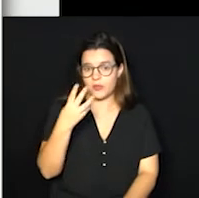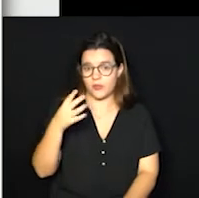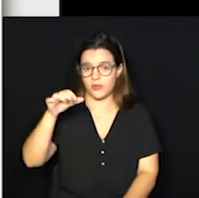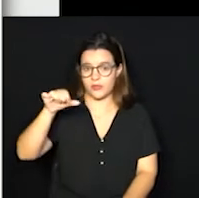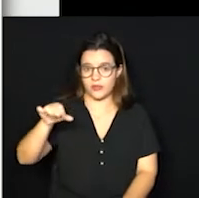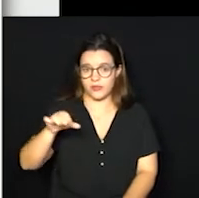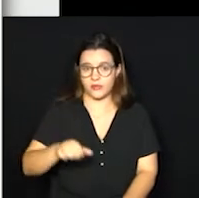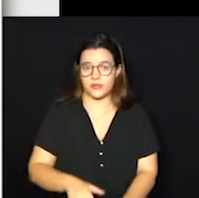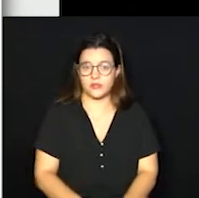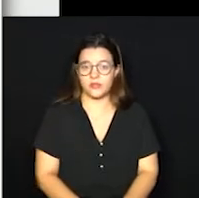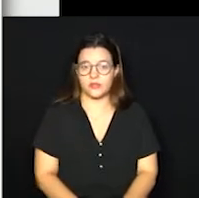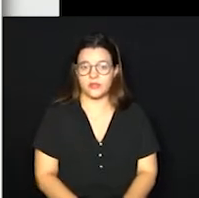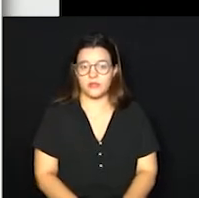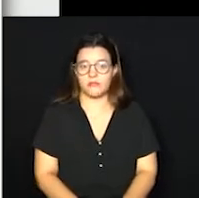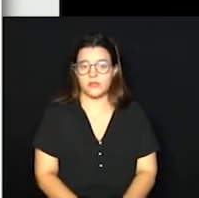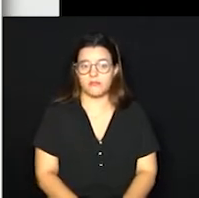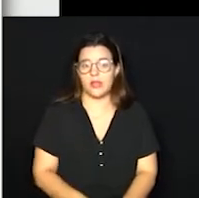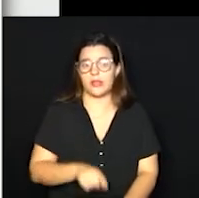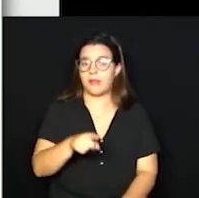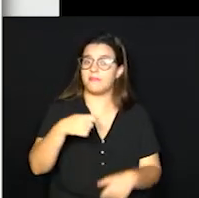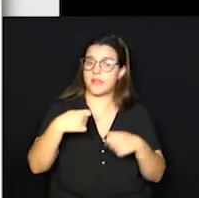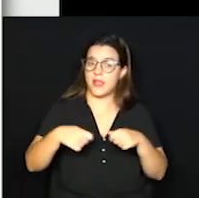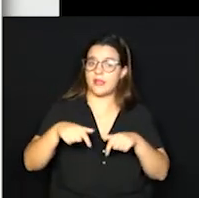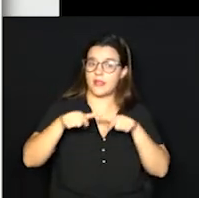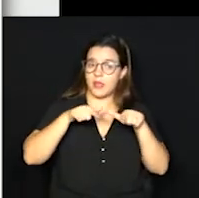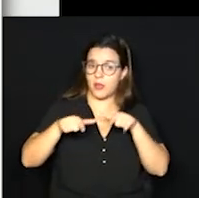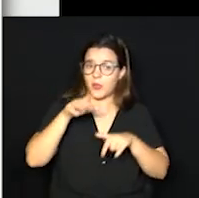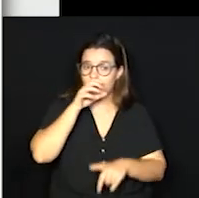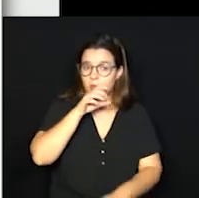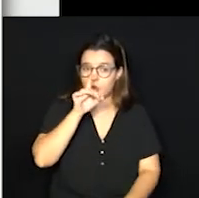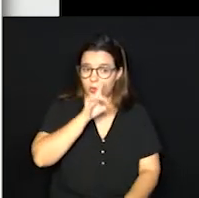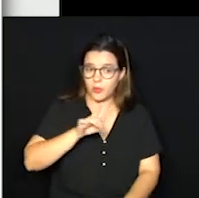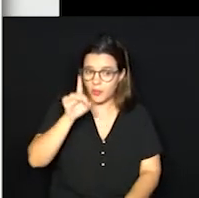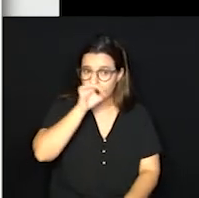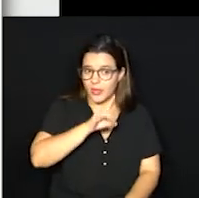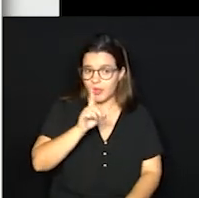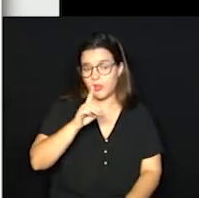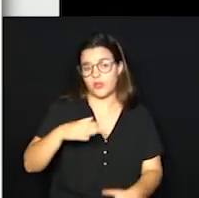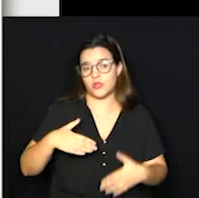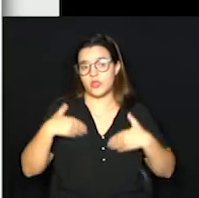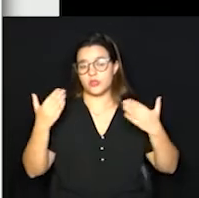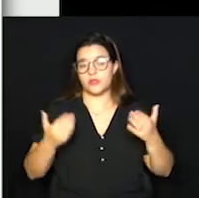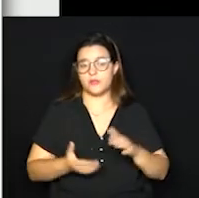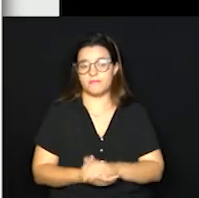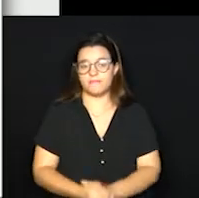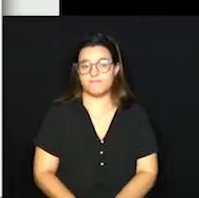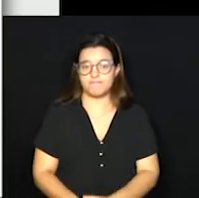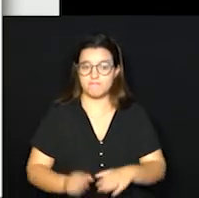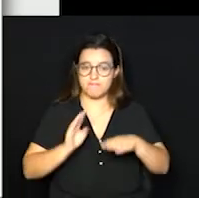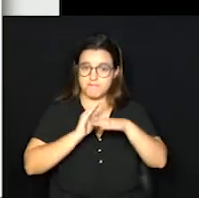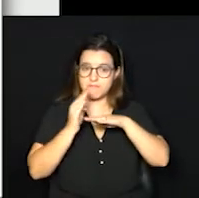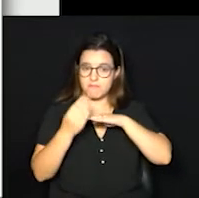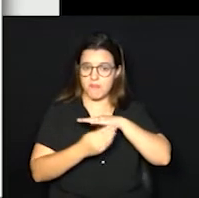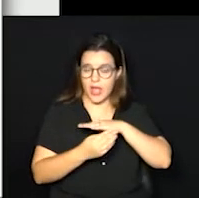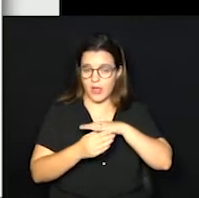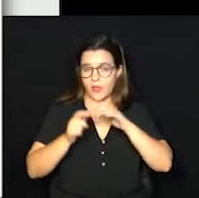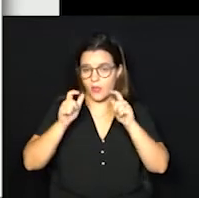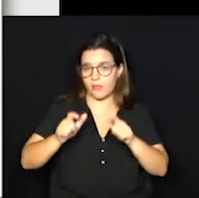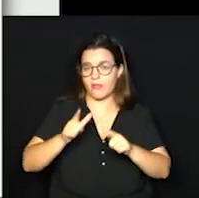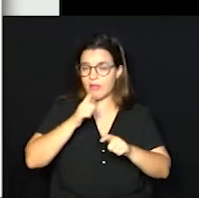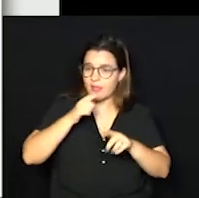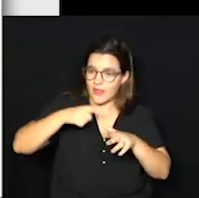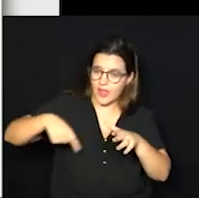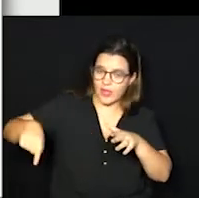Escala ao domingo, então você já sabe que vai trabalhar o fim de semana para não ser surpreendido. No bairro Jardim do Lago, né? Quem mora